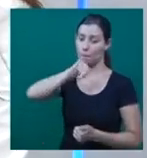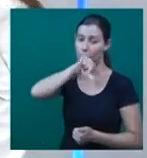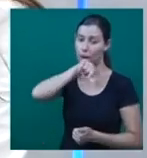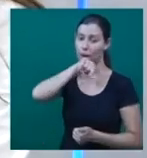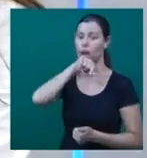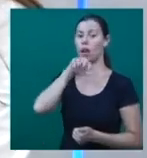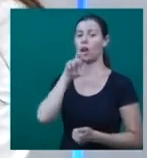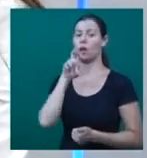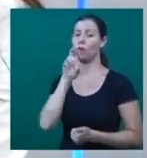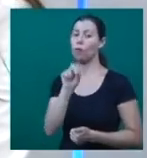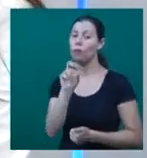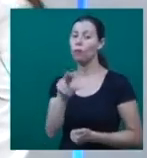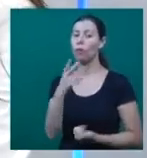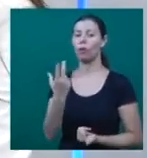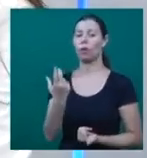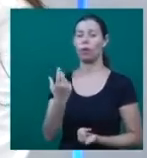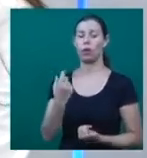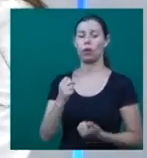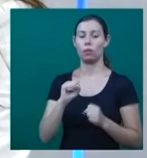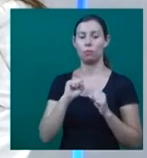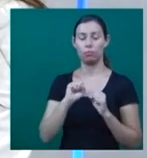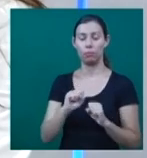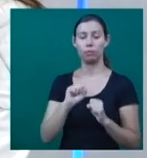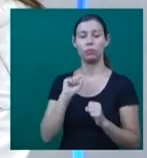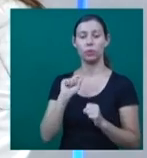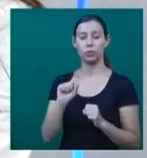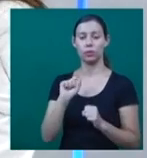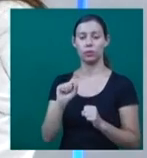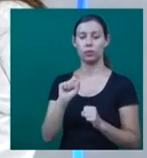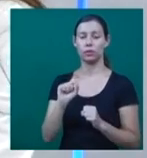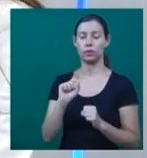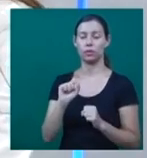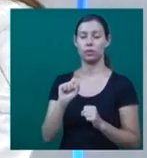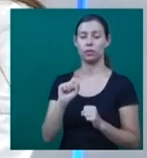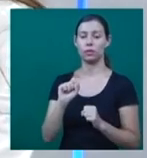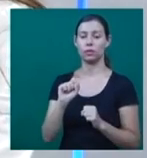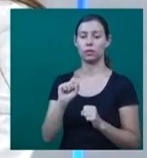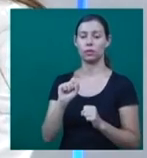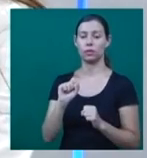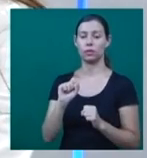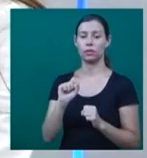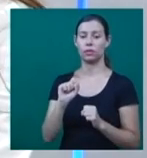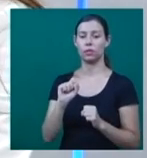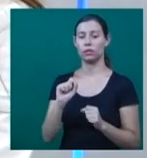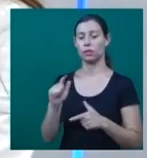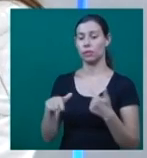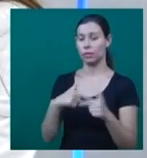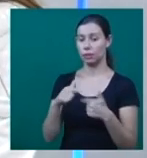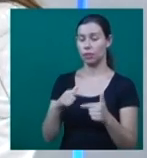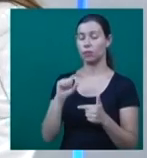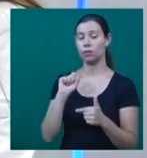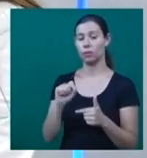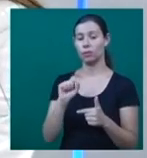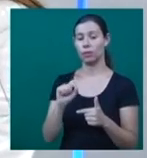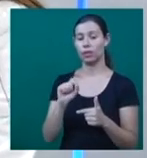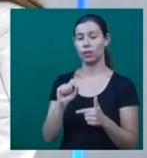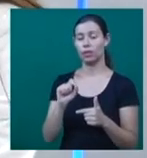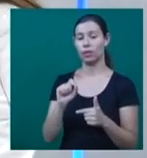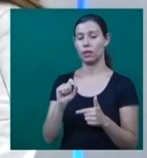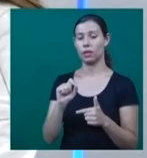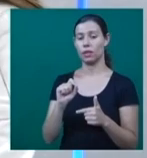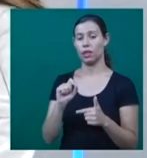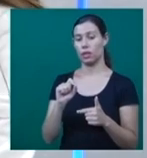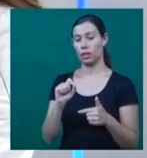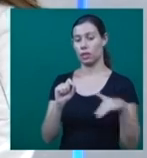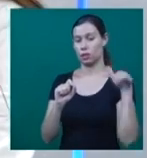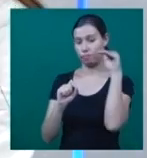o avô com o neto. E também pode configurar crime na situação do ambiente de trabalho, se a relação for